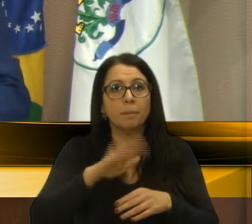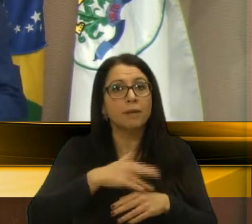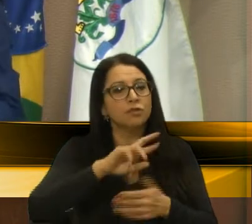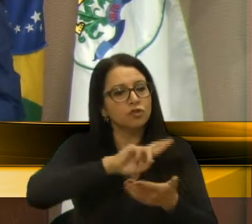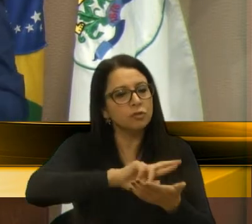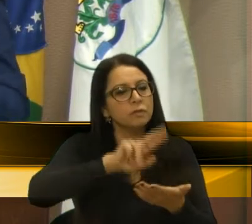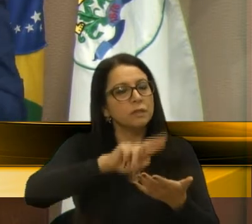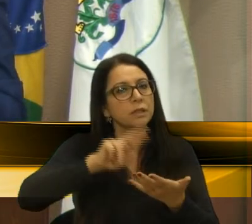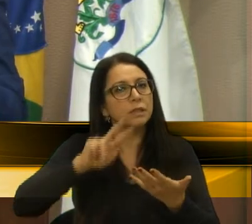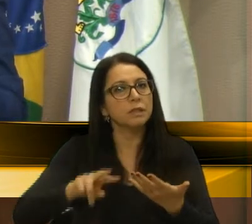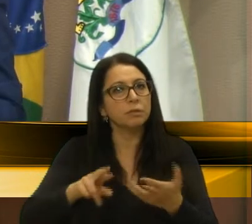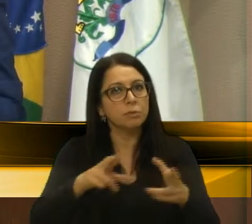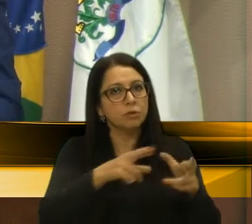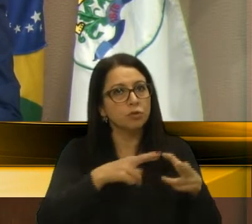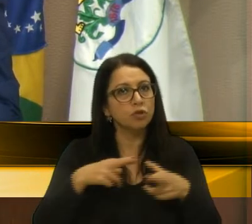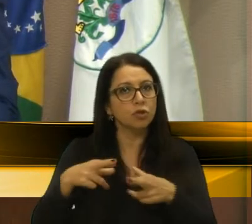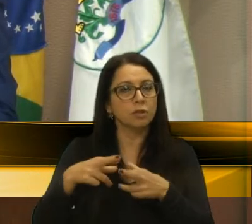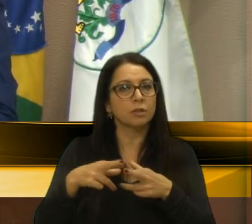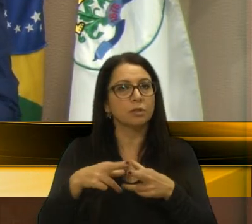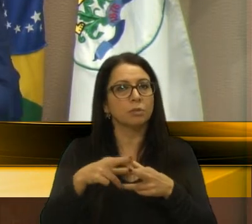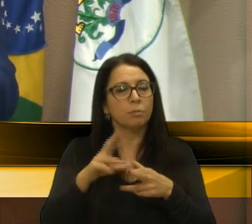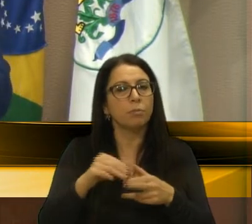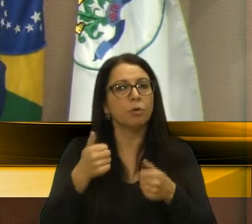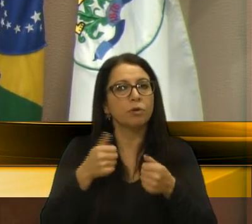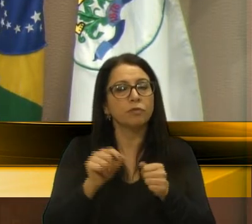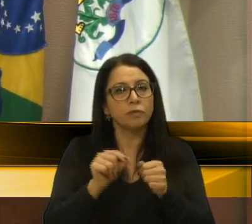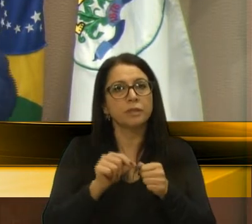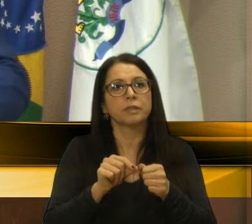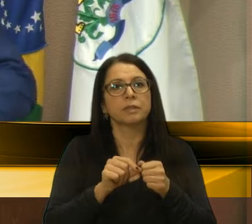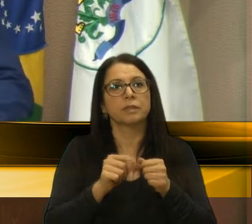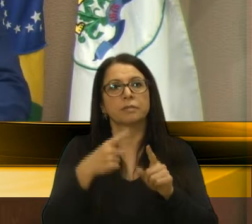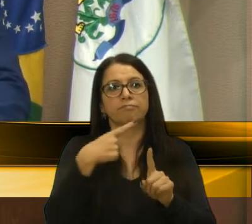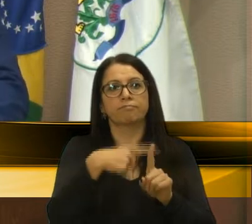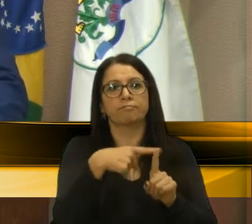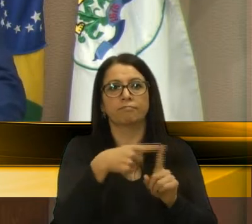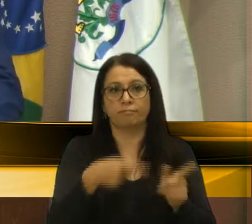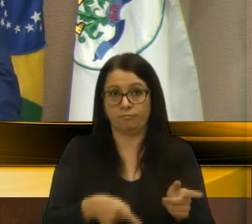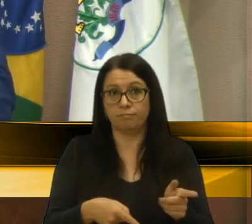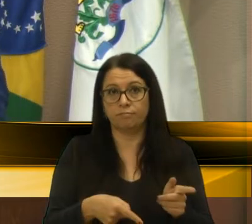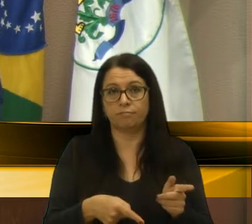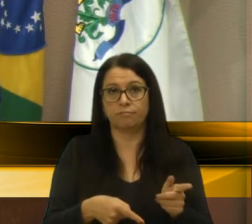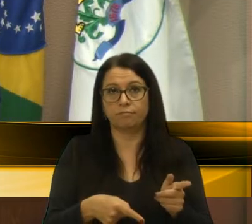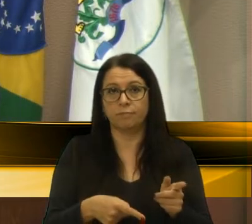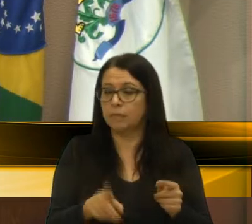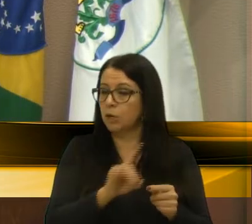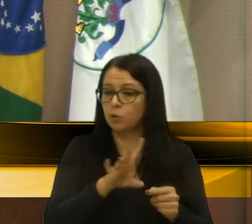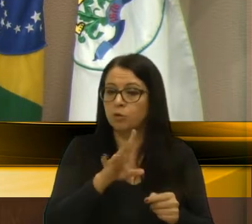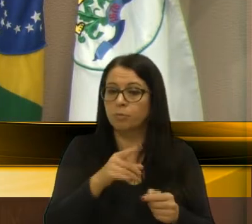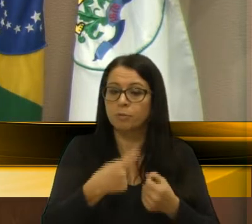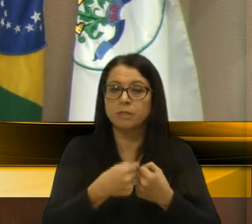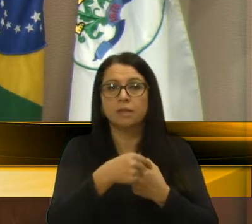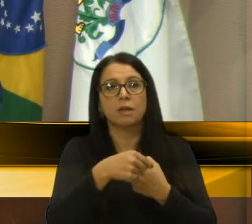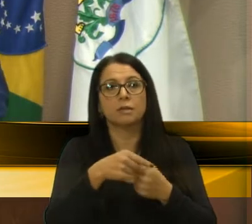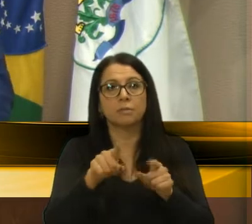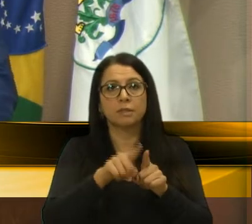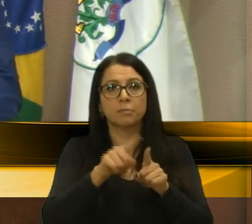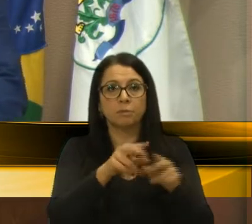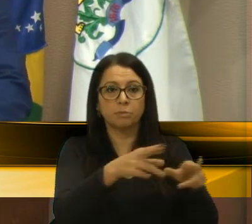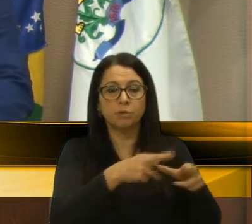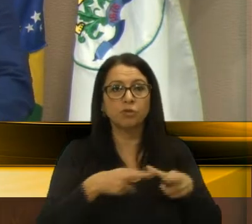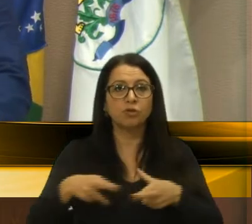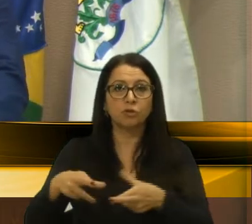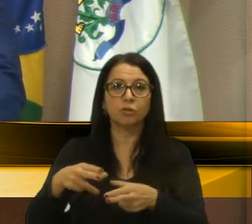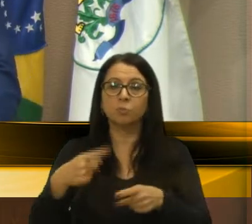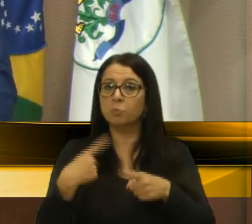mais variadas situações que uma região metropolitana pode impactar positivamente não somente para uma cidade, mas, consequentemente, para uma região. Até